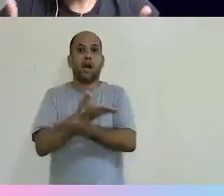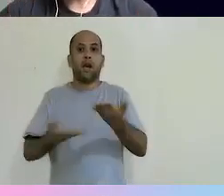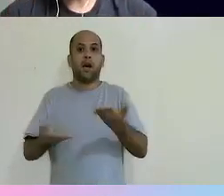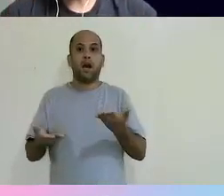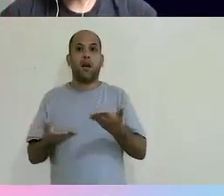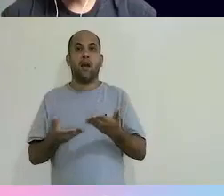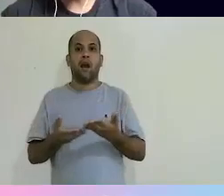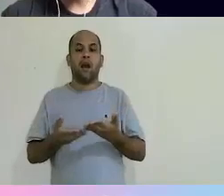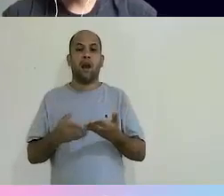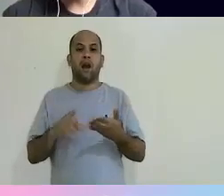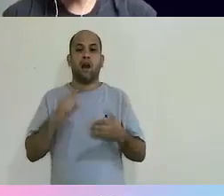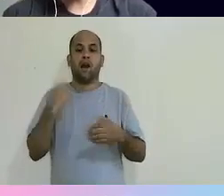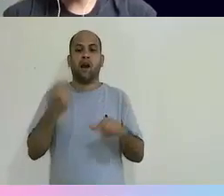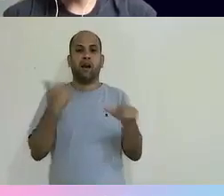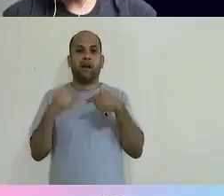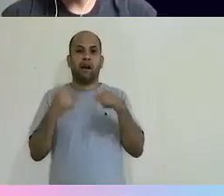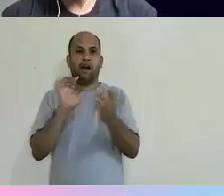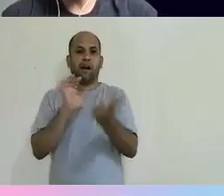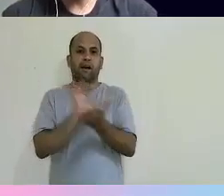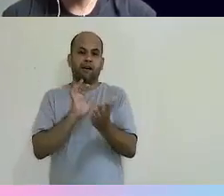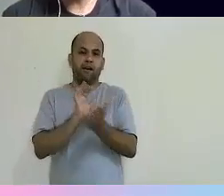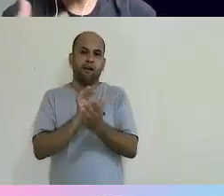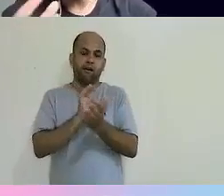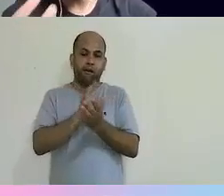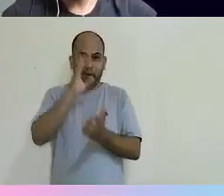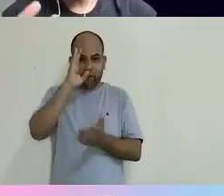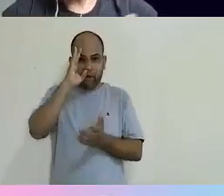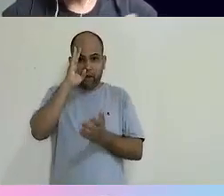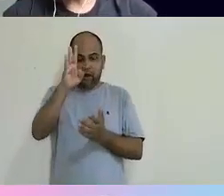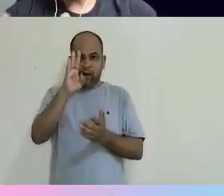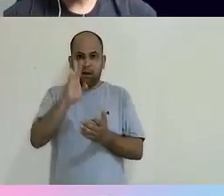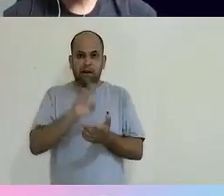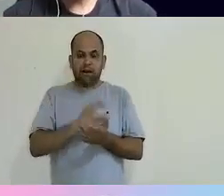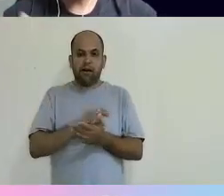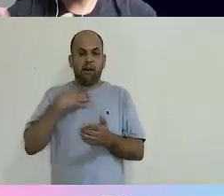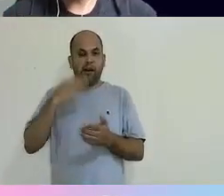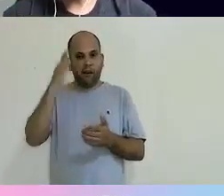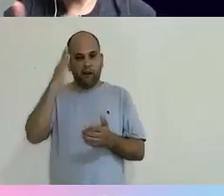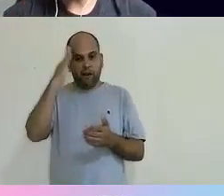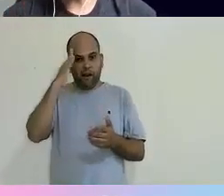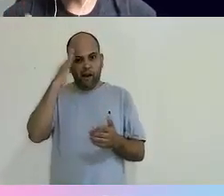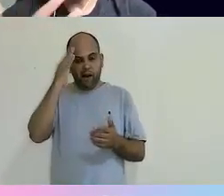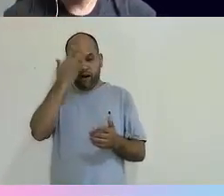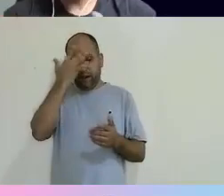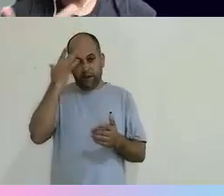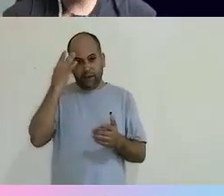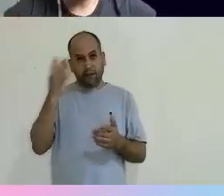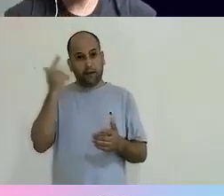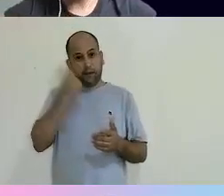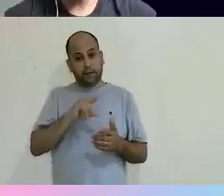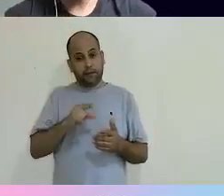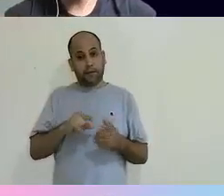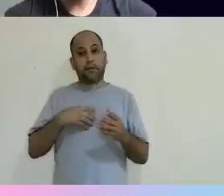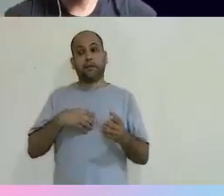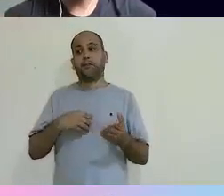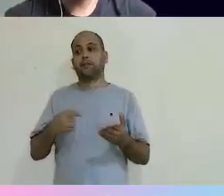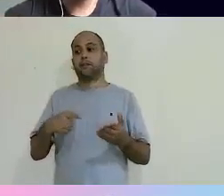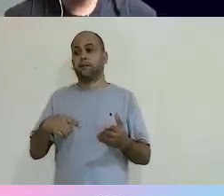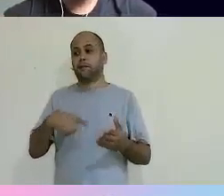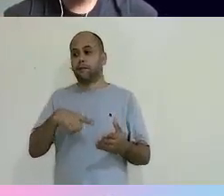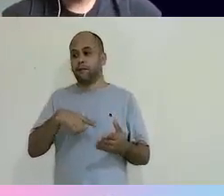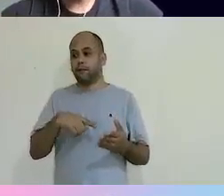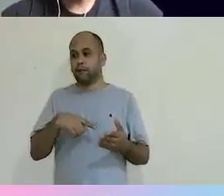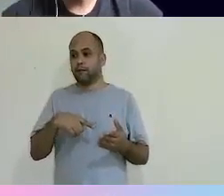a gente trabalhar em equipe, né? Fundamental para a gente entender as pessoas e conseguir fazer com que a roda do trabalho gire dia após